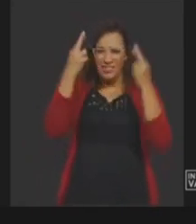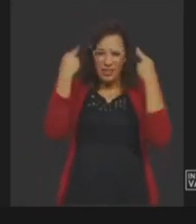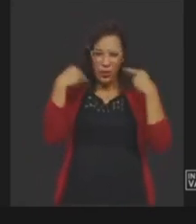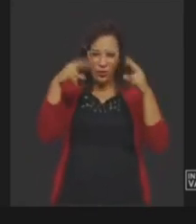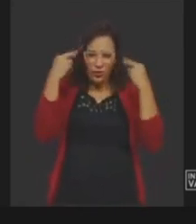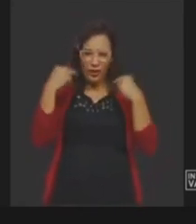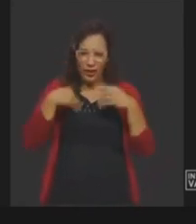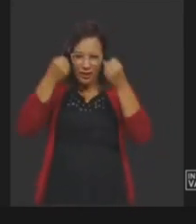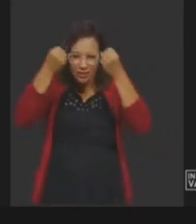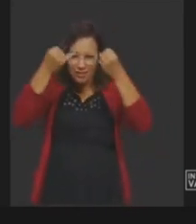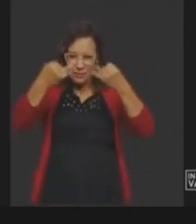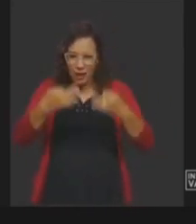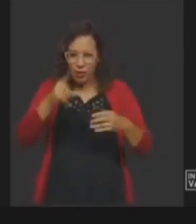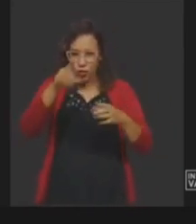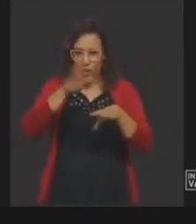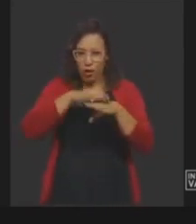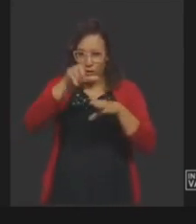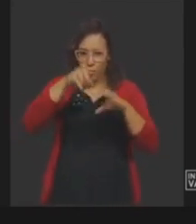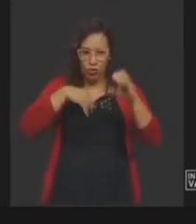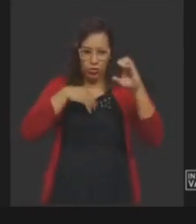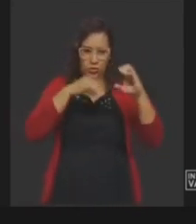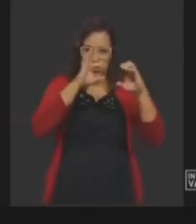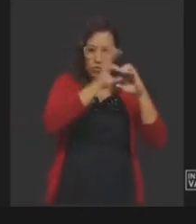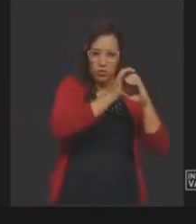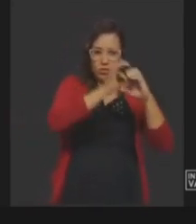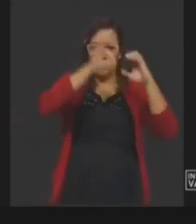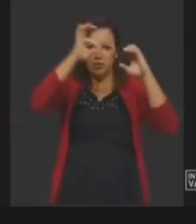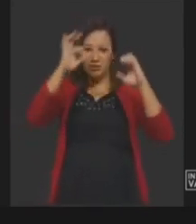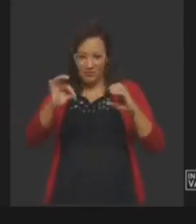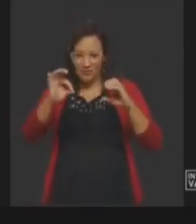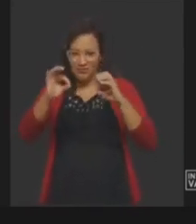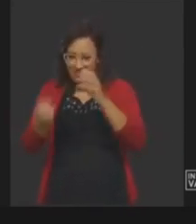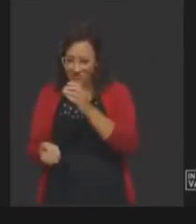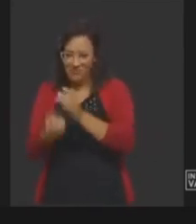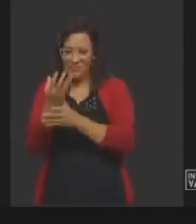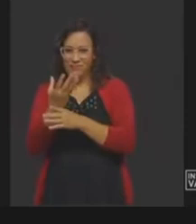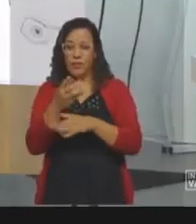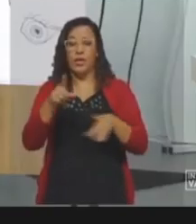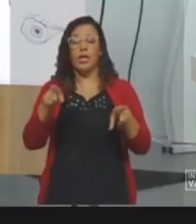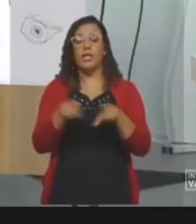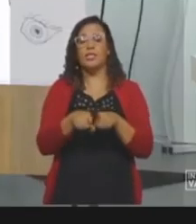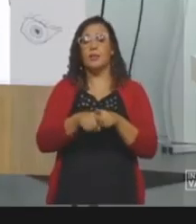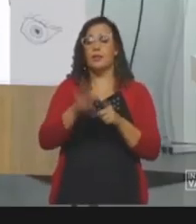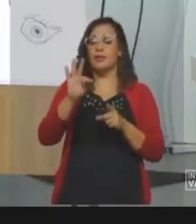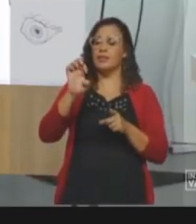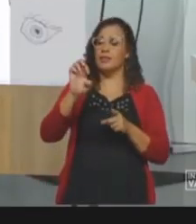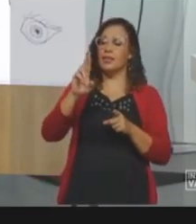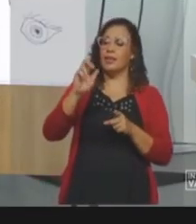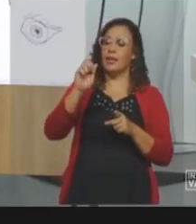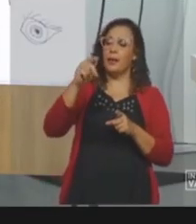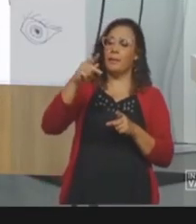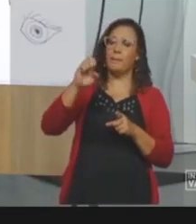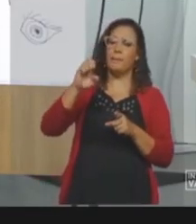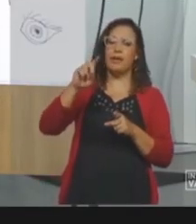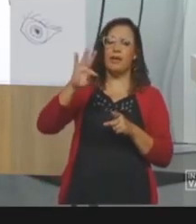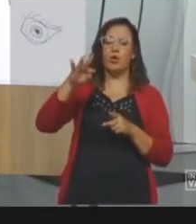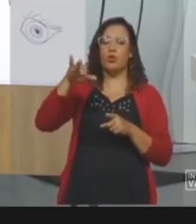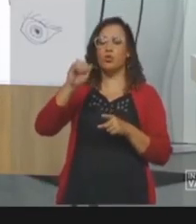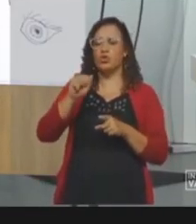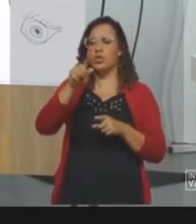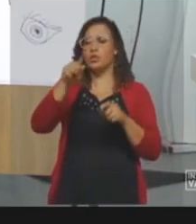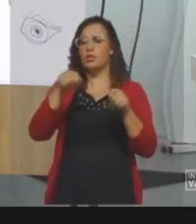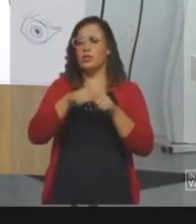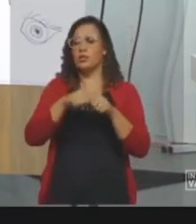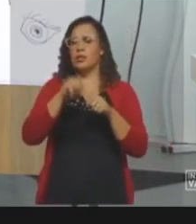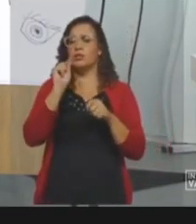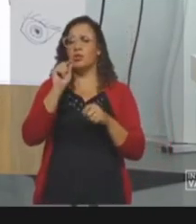Dolly, né? Você reproduz um clone idêntico. E tem uma terapêutica, que você vai usar essa clonagem como terapia